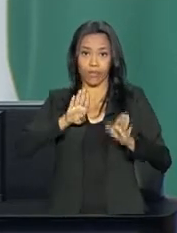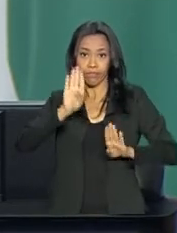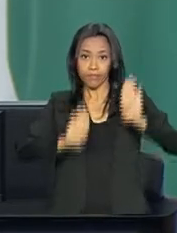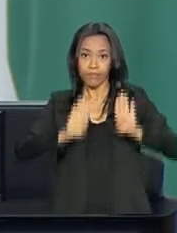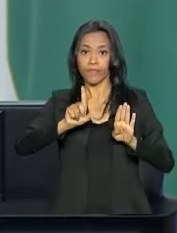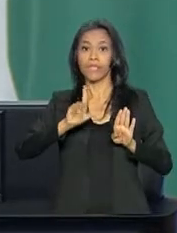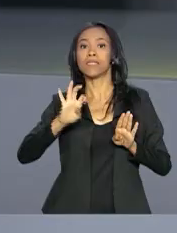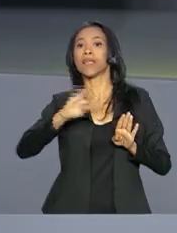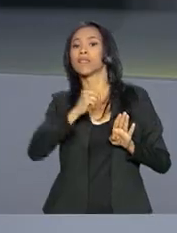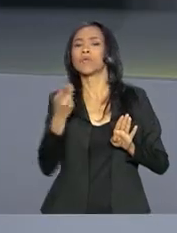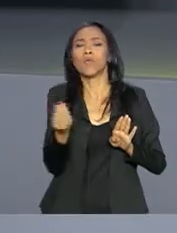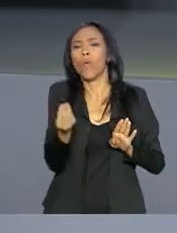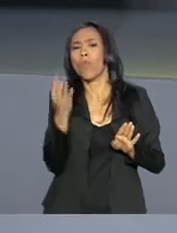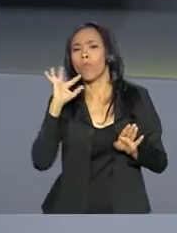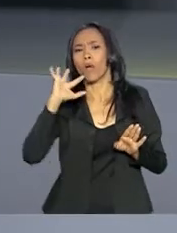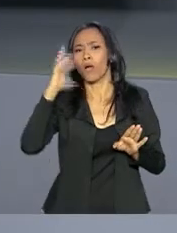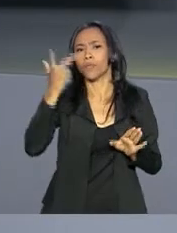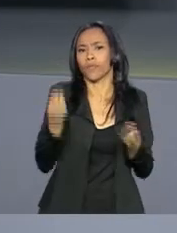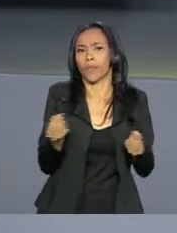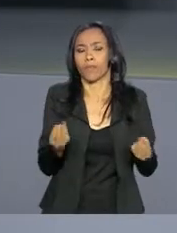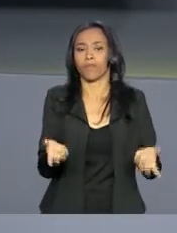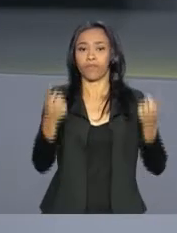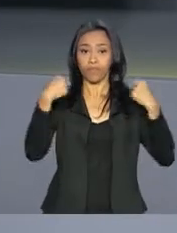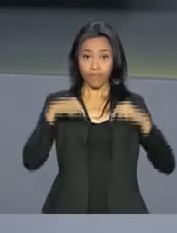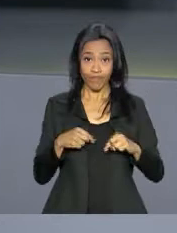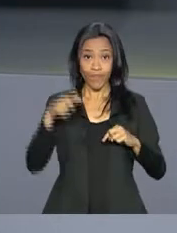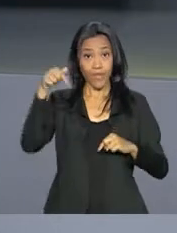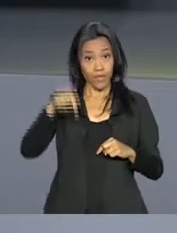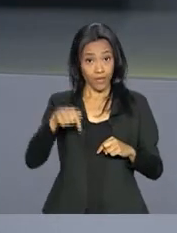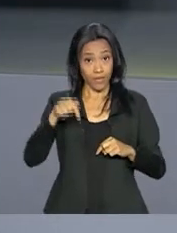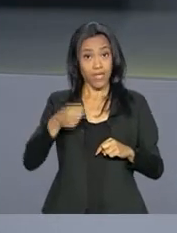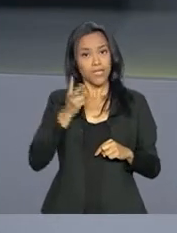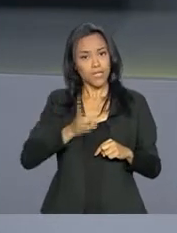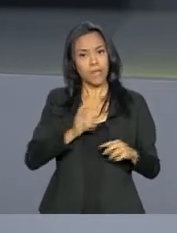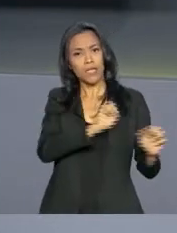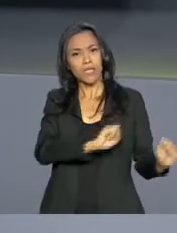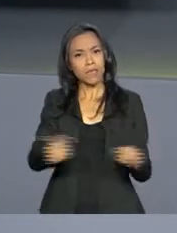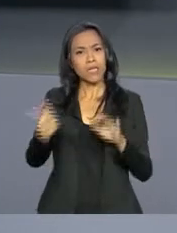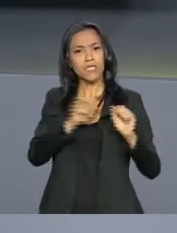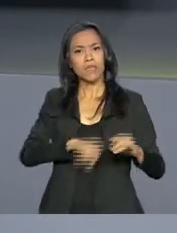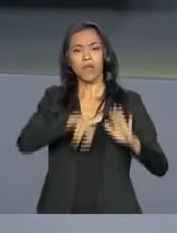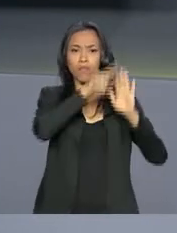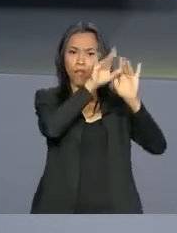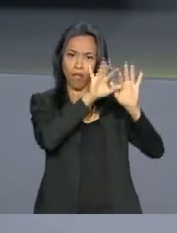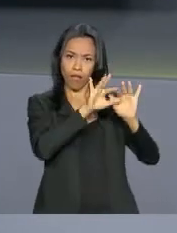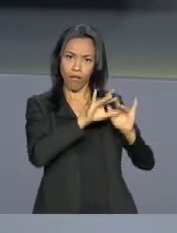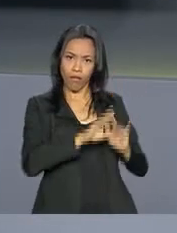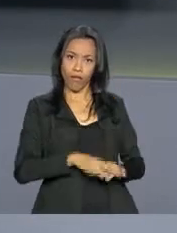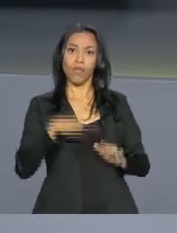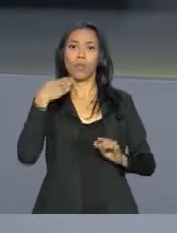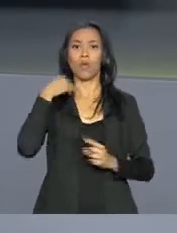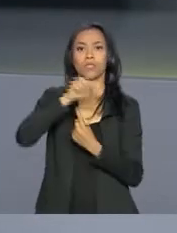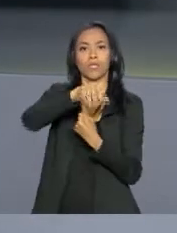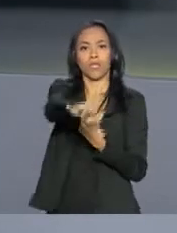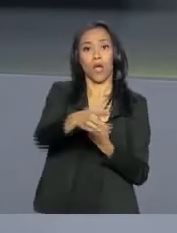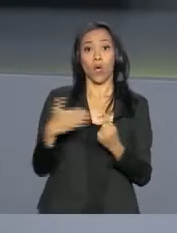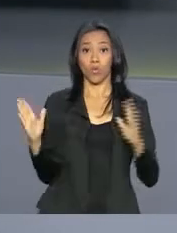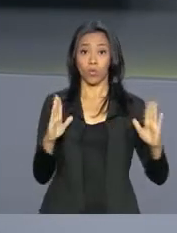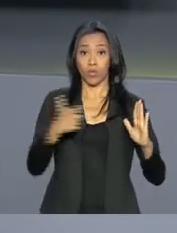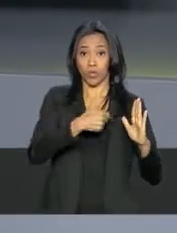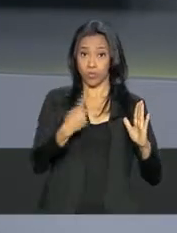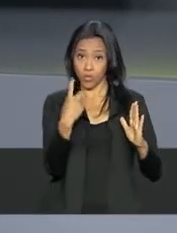aconteceria o boletim focus publicação semanal do banco central trouxe a previsão de 2018 para o